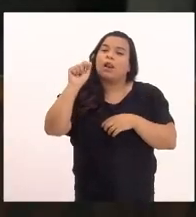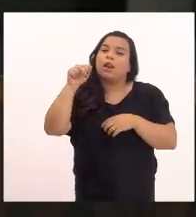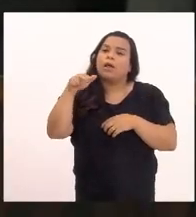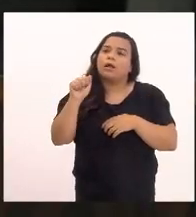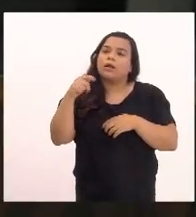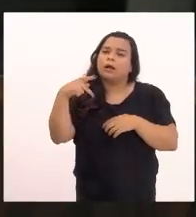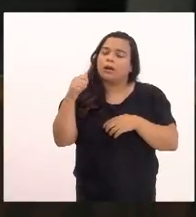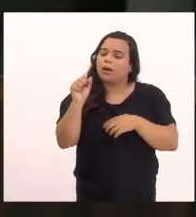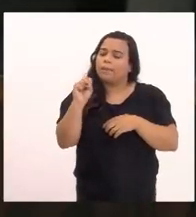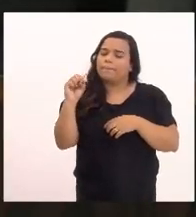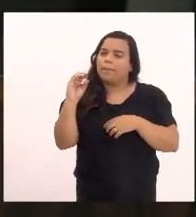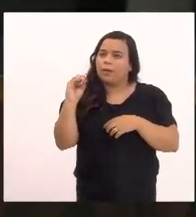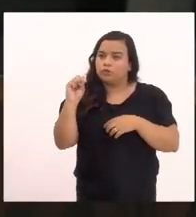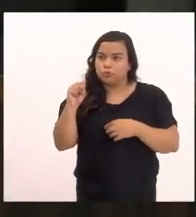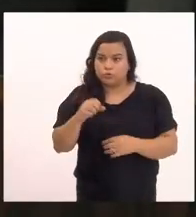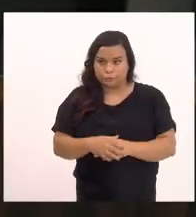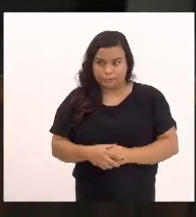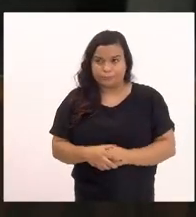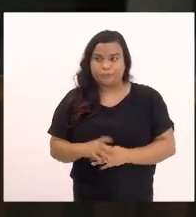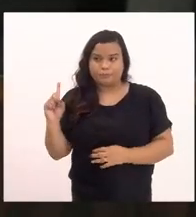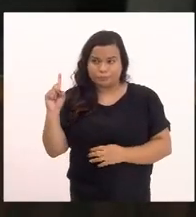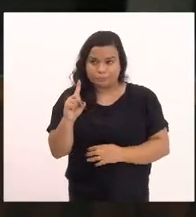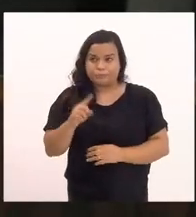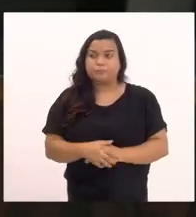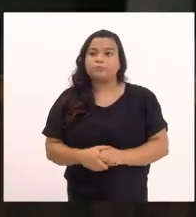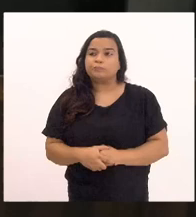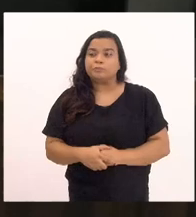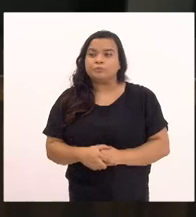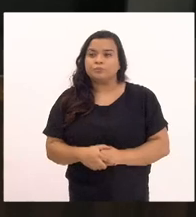Deputada Alana Passos.